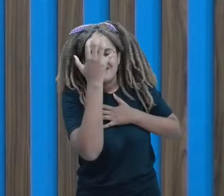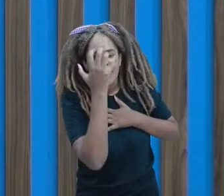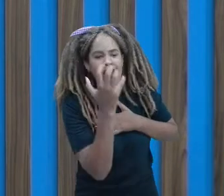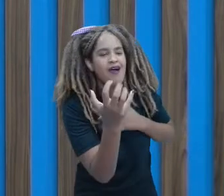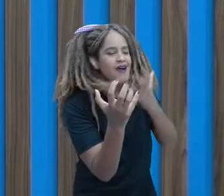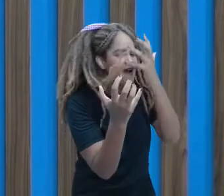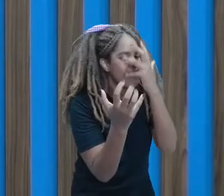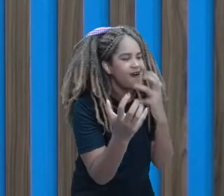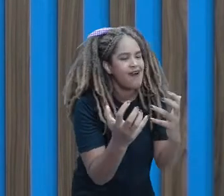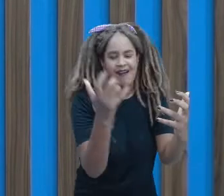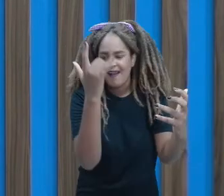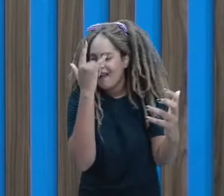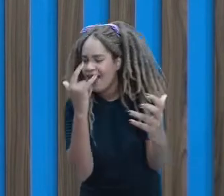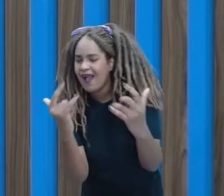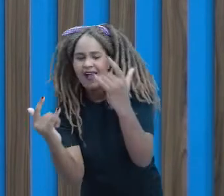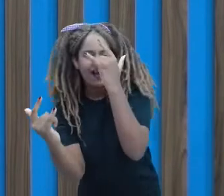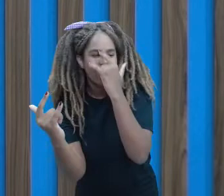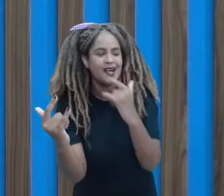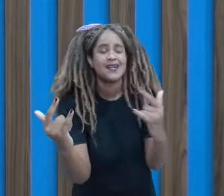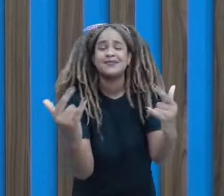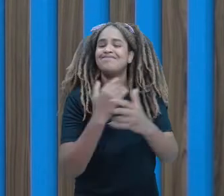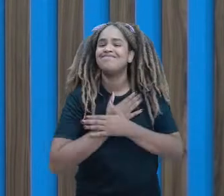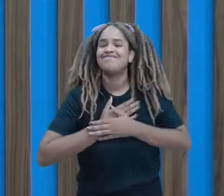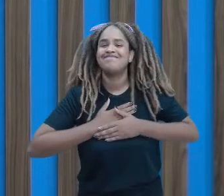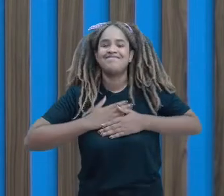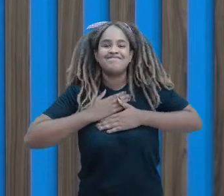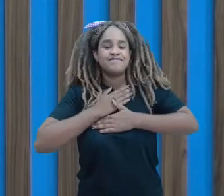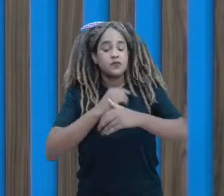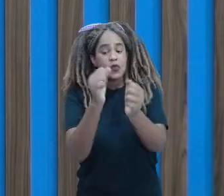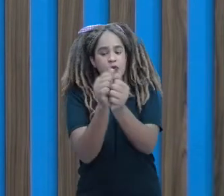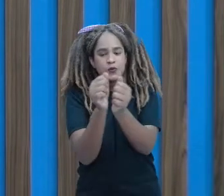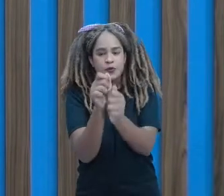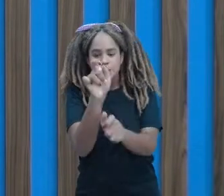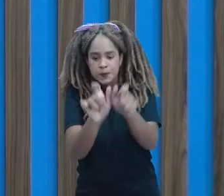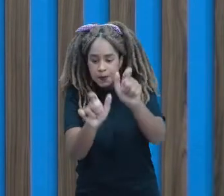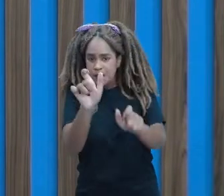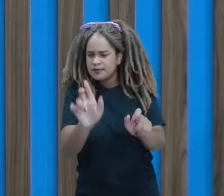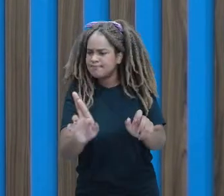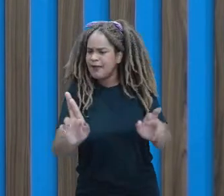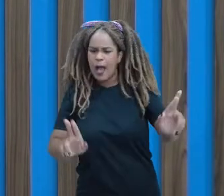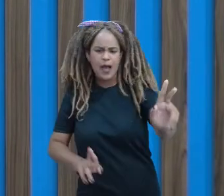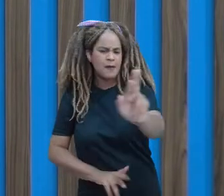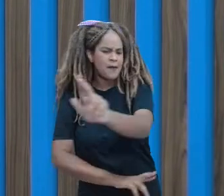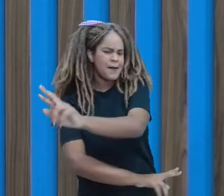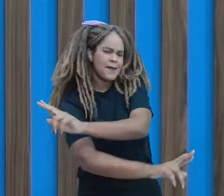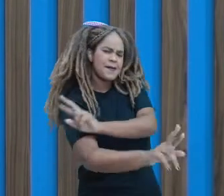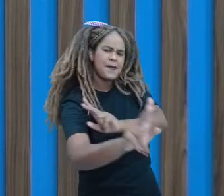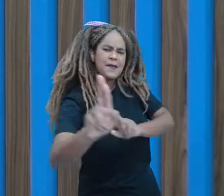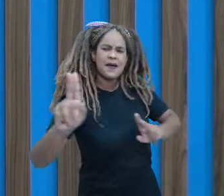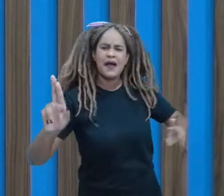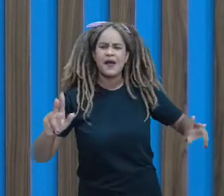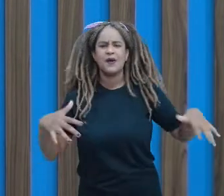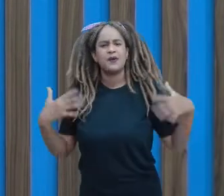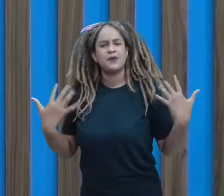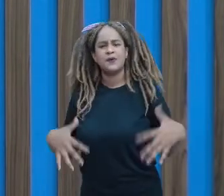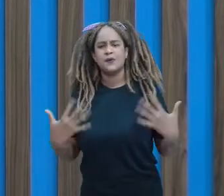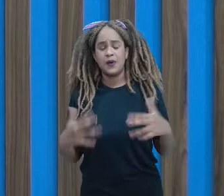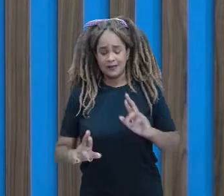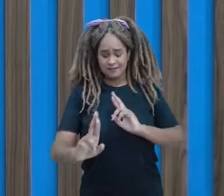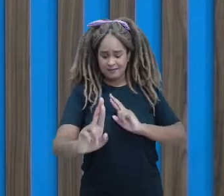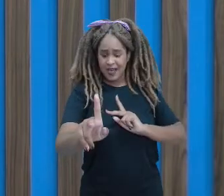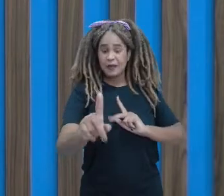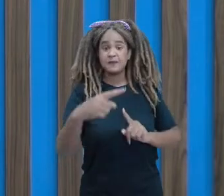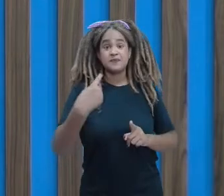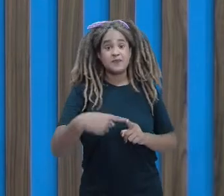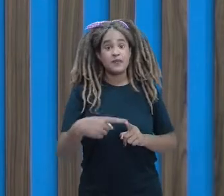de muita gente, eu gosto de estar junto de pessoas diferentes, né? Diferentes de mim, porque é a